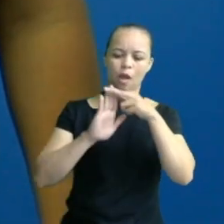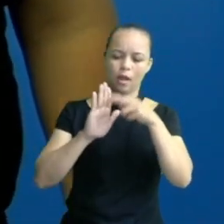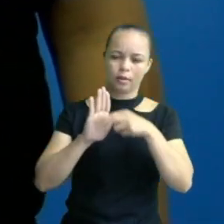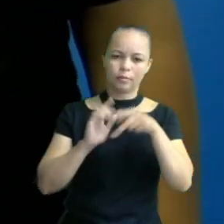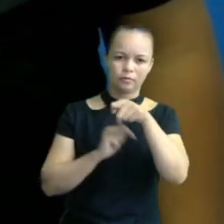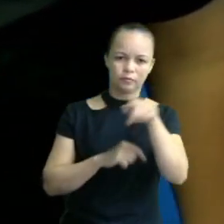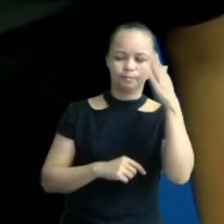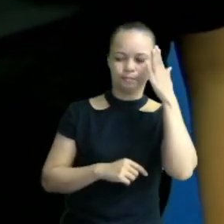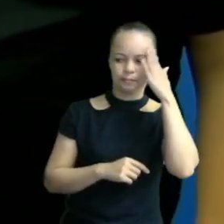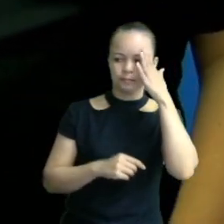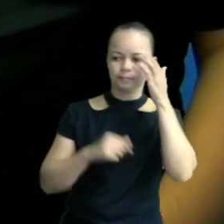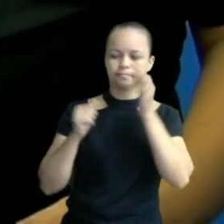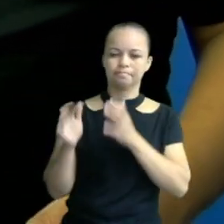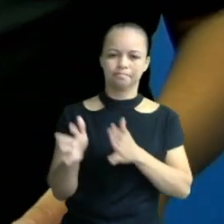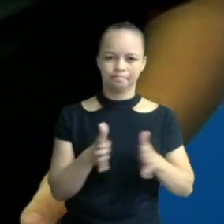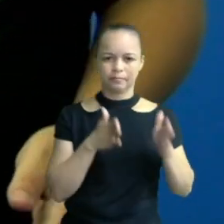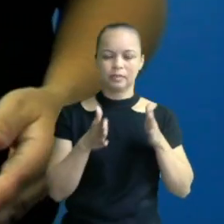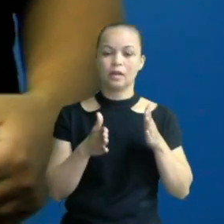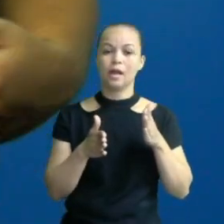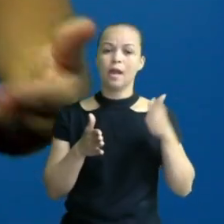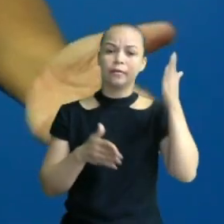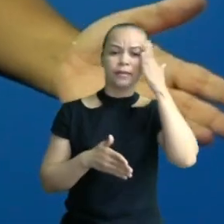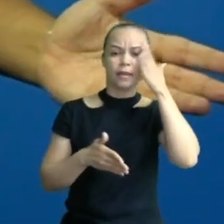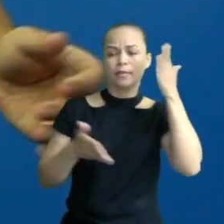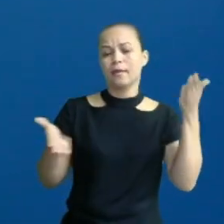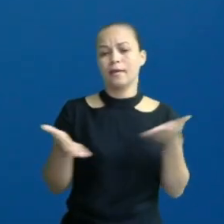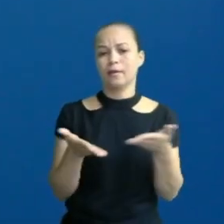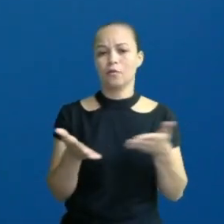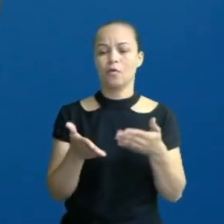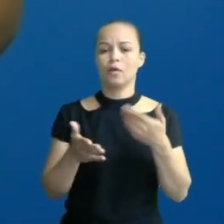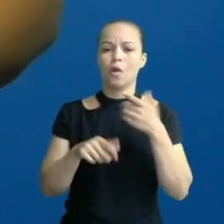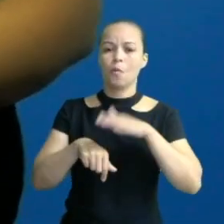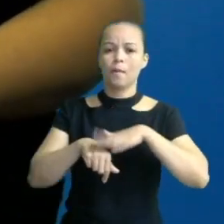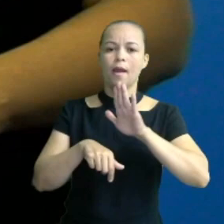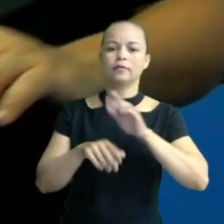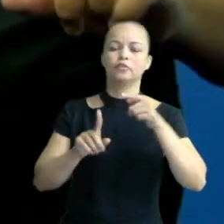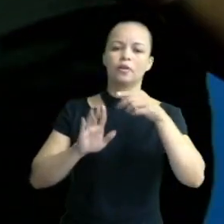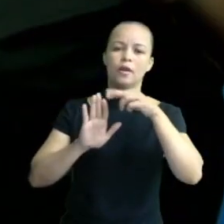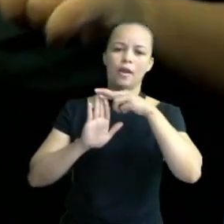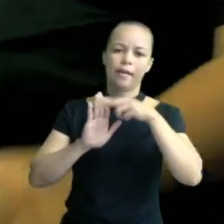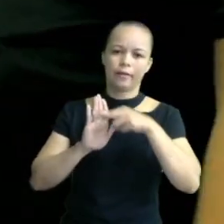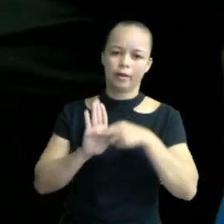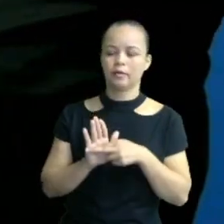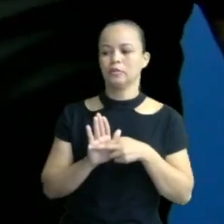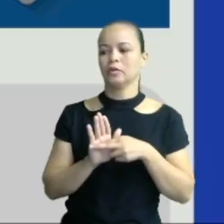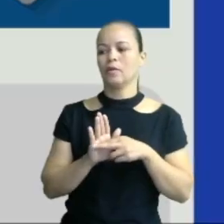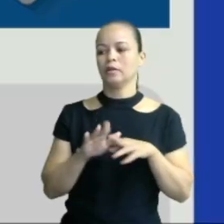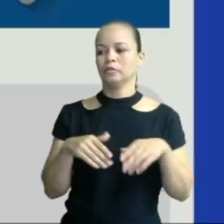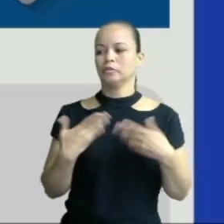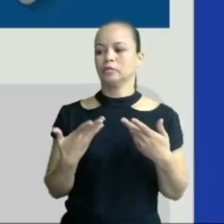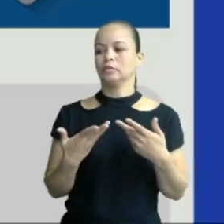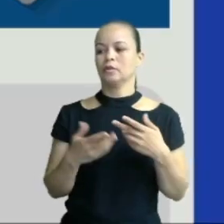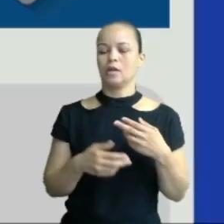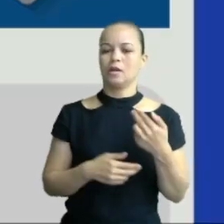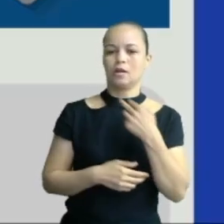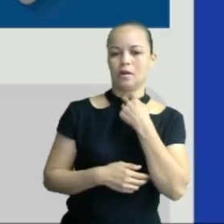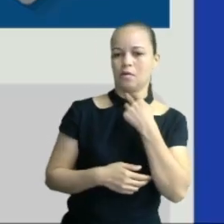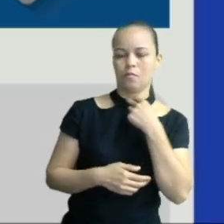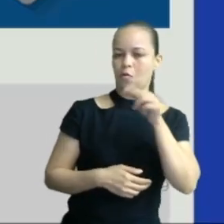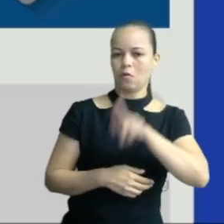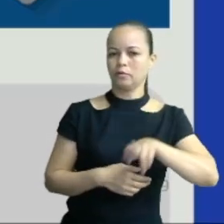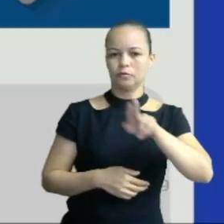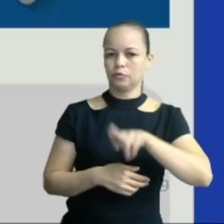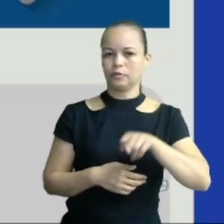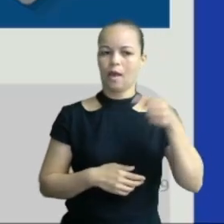Prosseguindo, vamos entender mais regrinhas as quais a gente não pode utilizar crase. Antes de